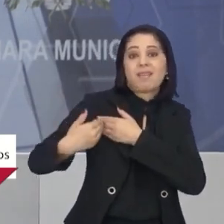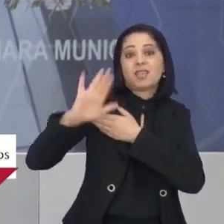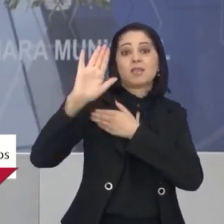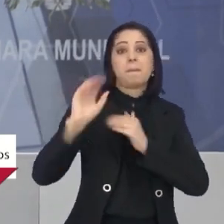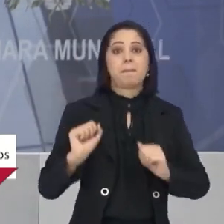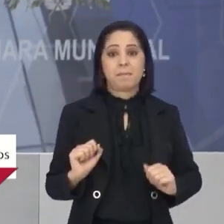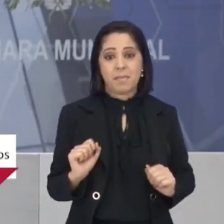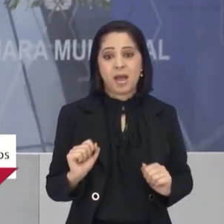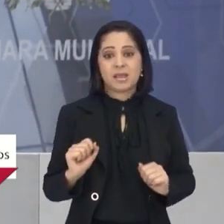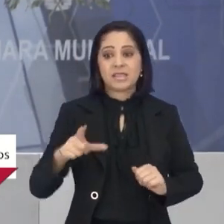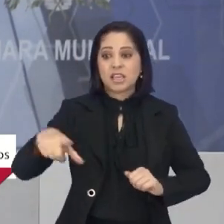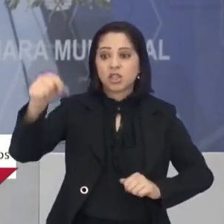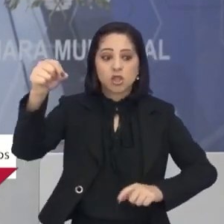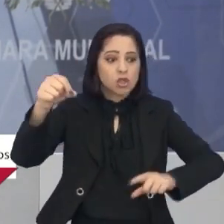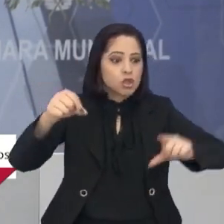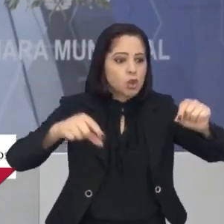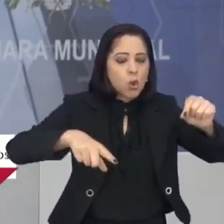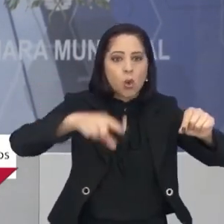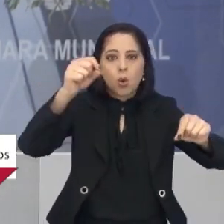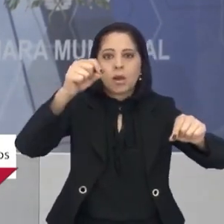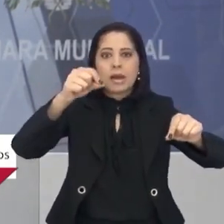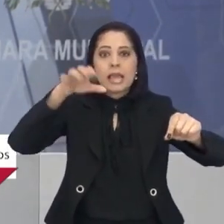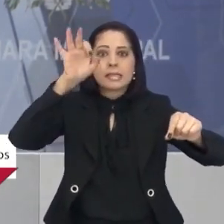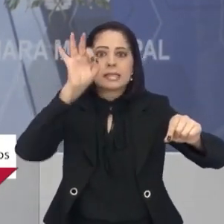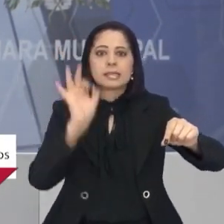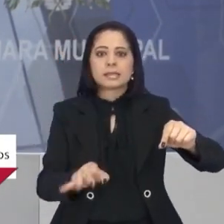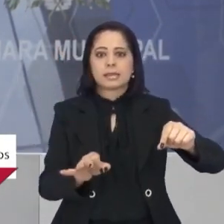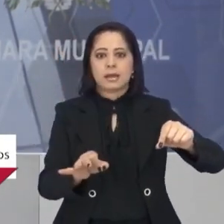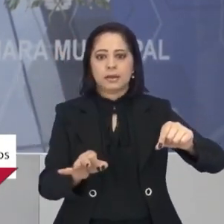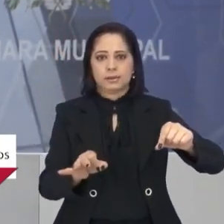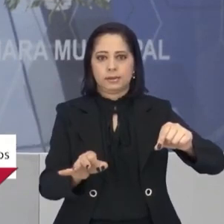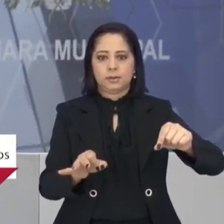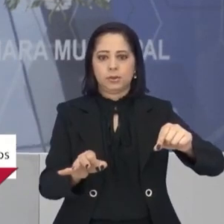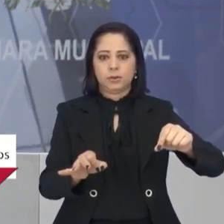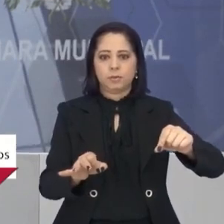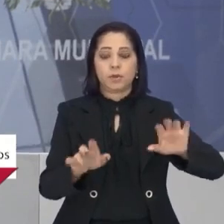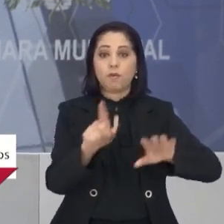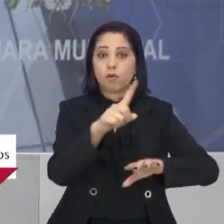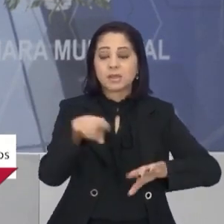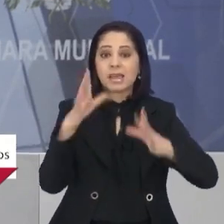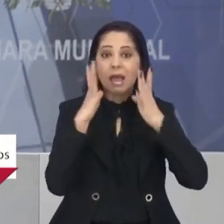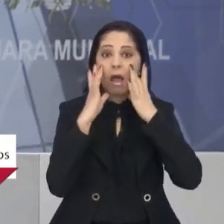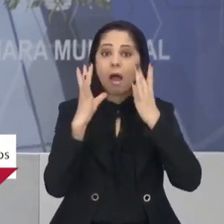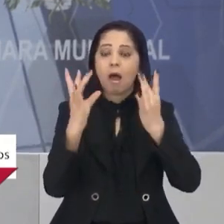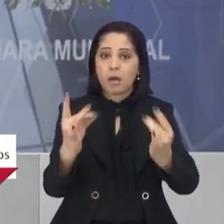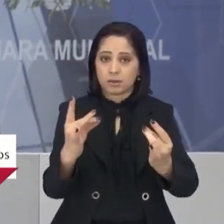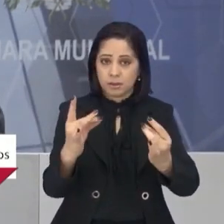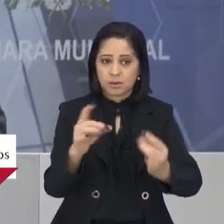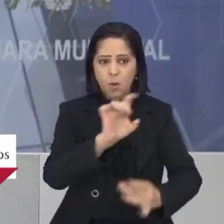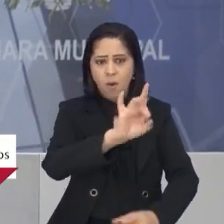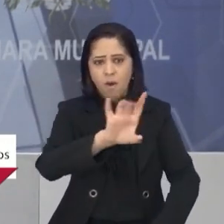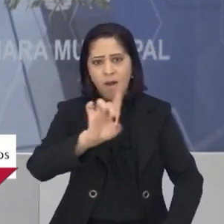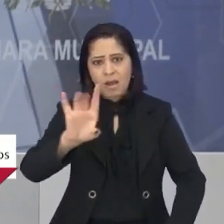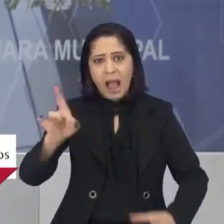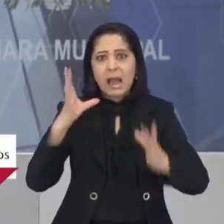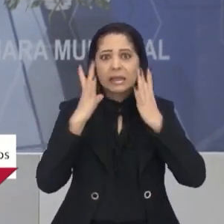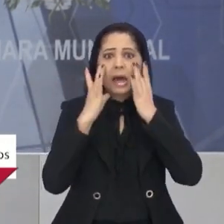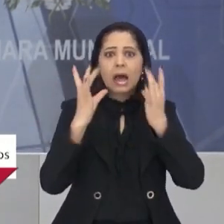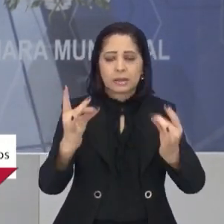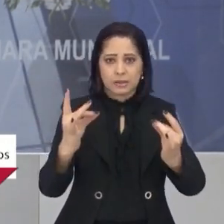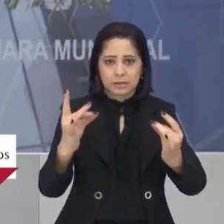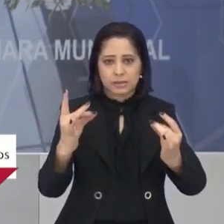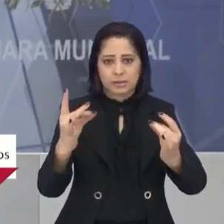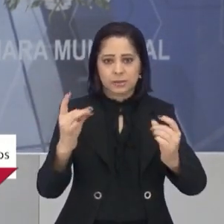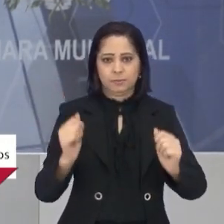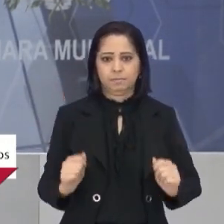escolher bem e no que eu quero chamar a atenção de cada um dos amigos e das